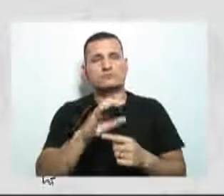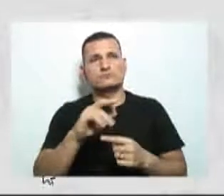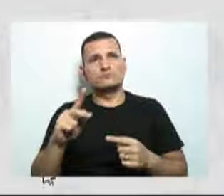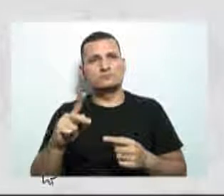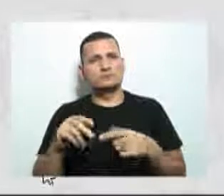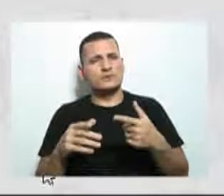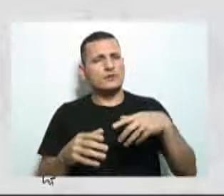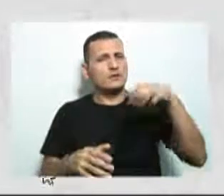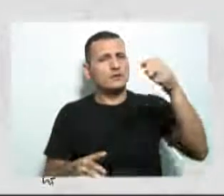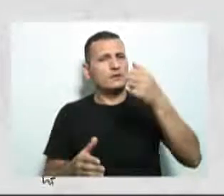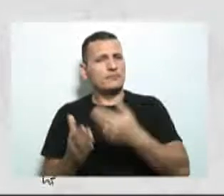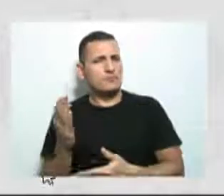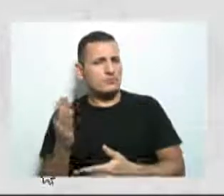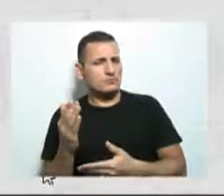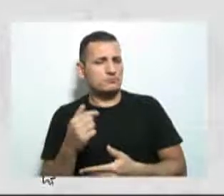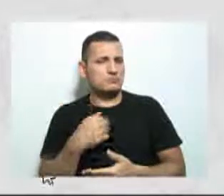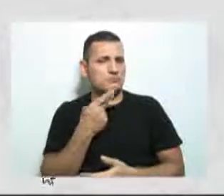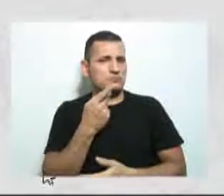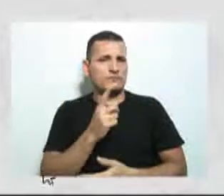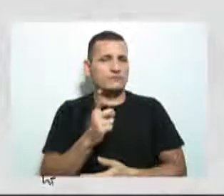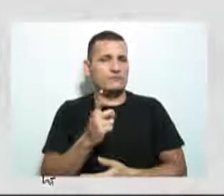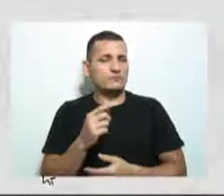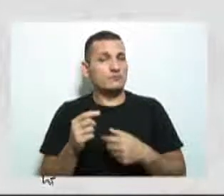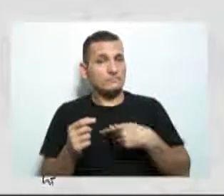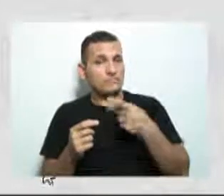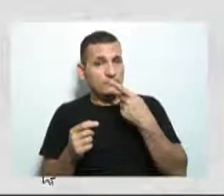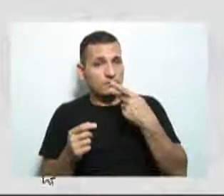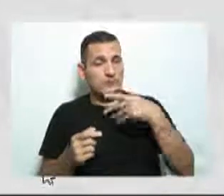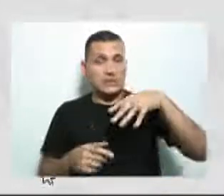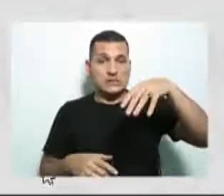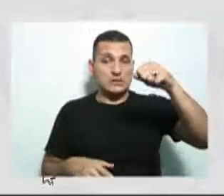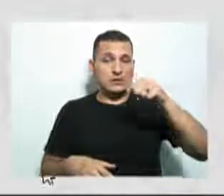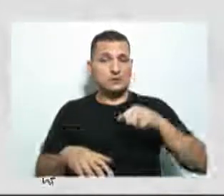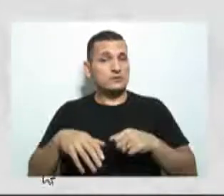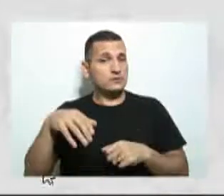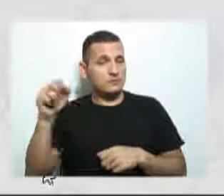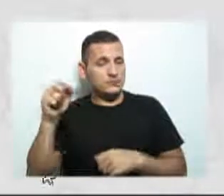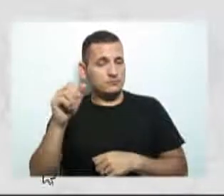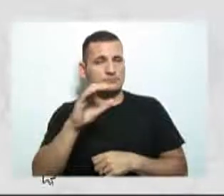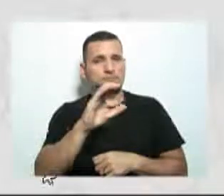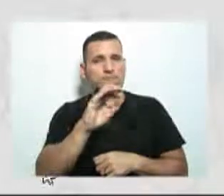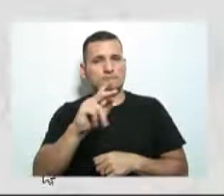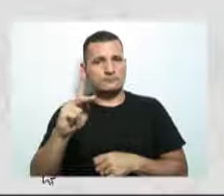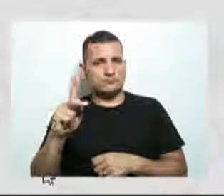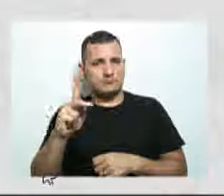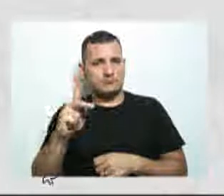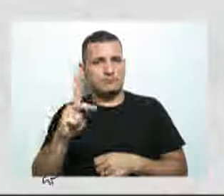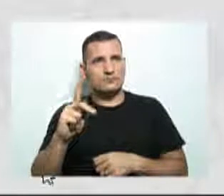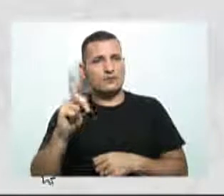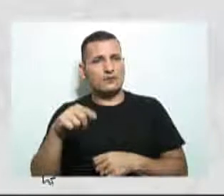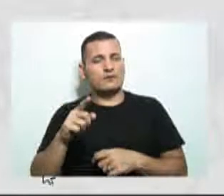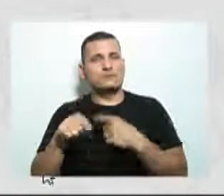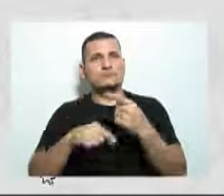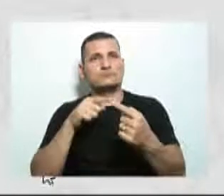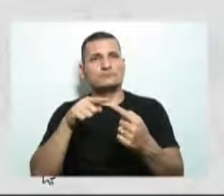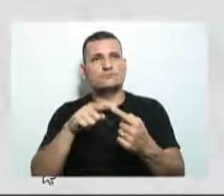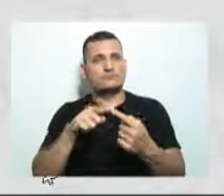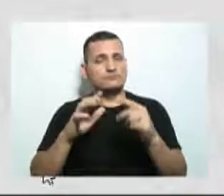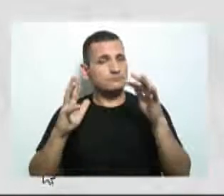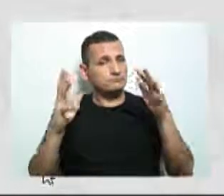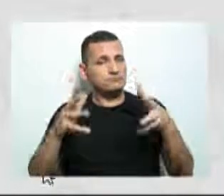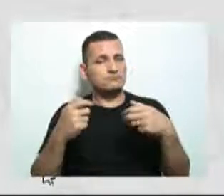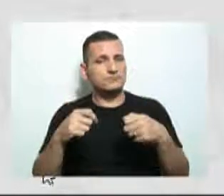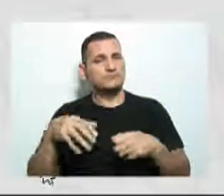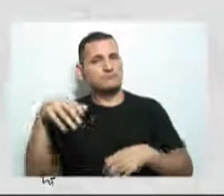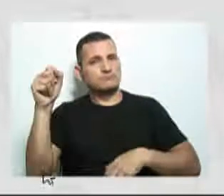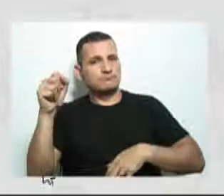o ganha-perde? Não, eu não falei isso. Eu falei que o ganha-ganha no cooperativismo é o nosso objetivo. Todo mundo tem que